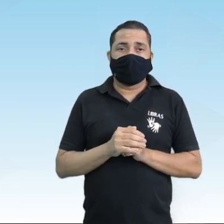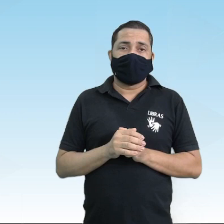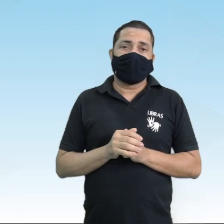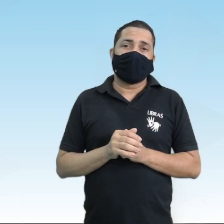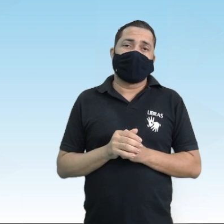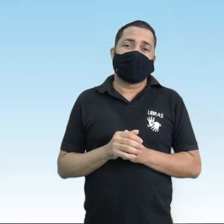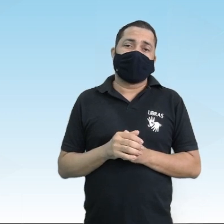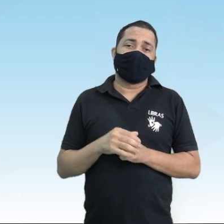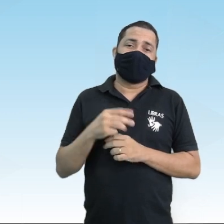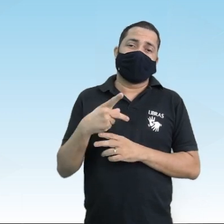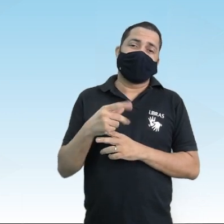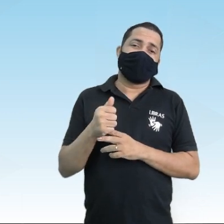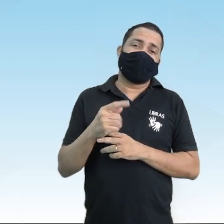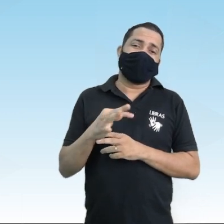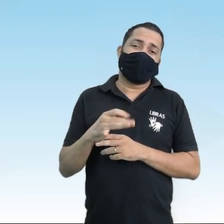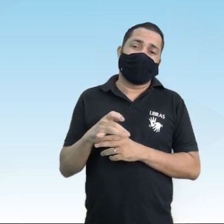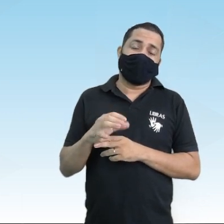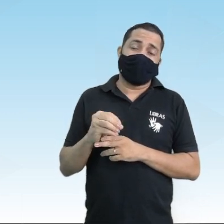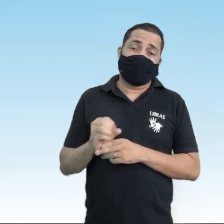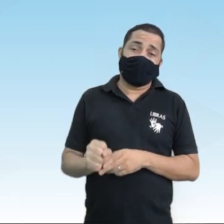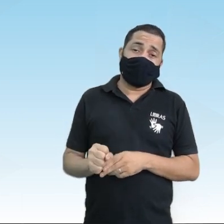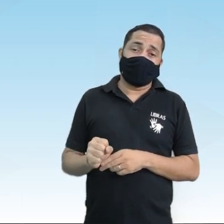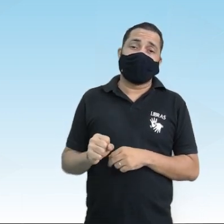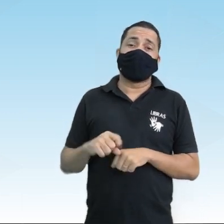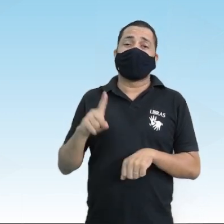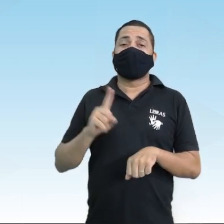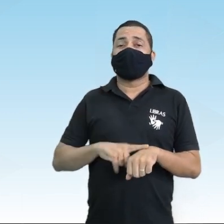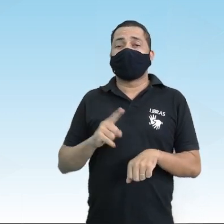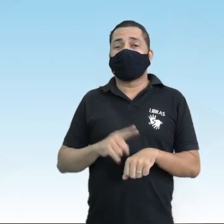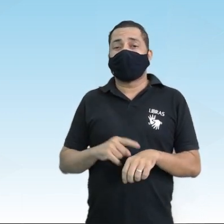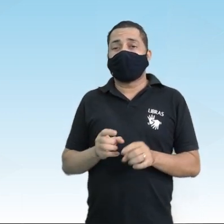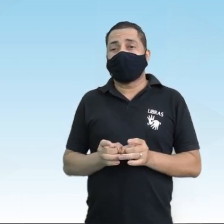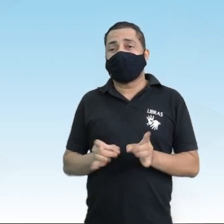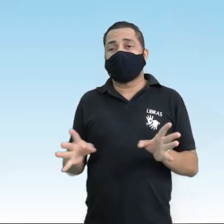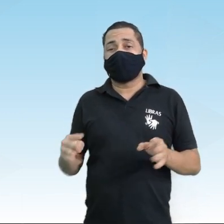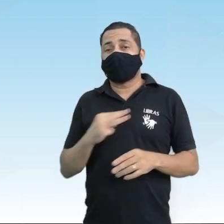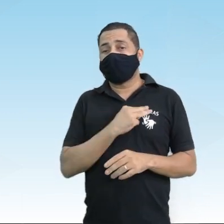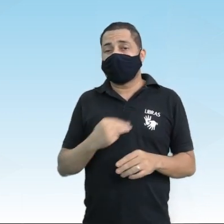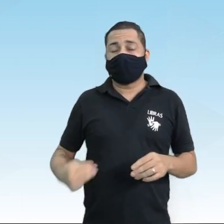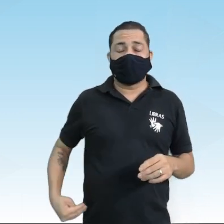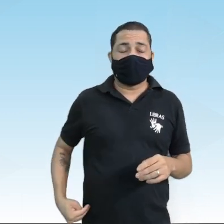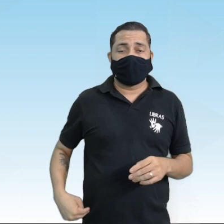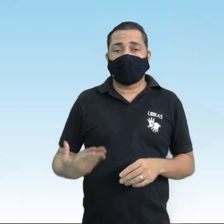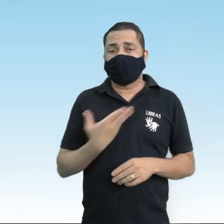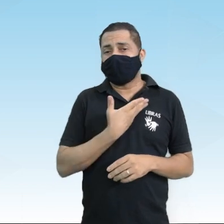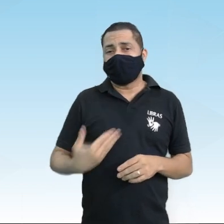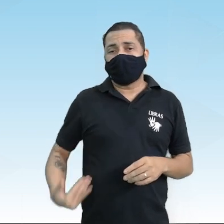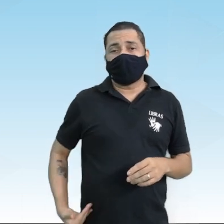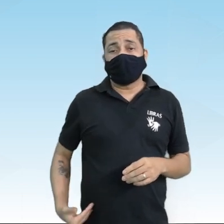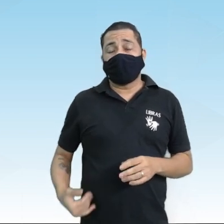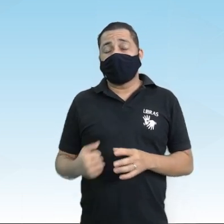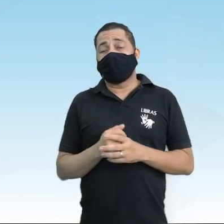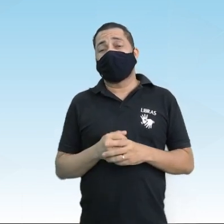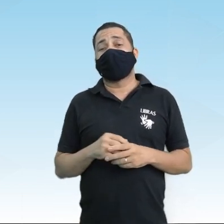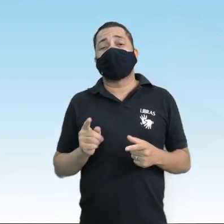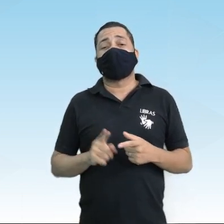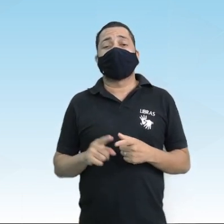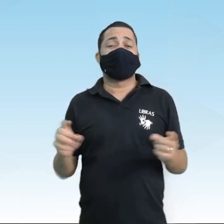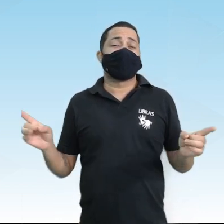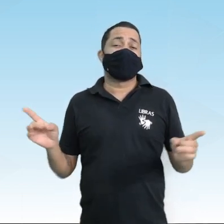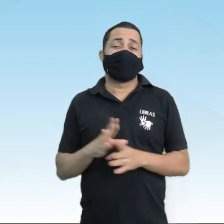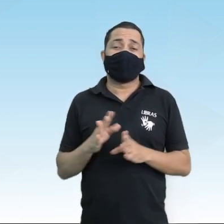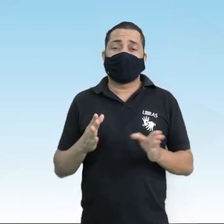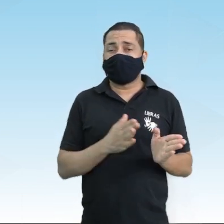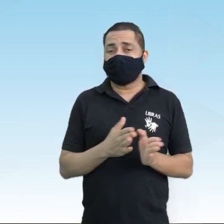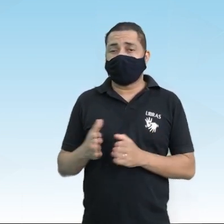dos partidos. Então, uma hora ele deixava um ministro de governo com o Partido Liberal. Quando acabava aquele período,